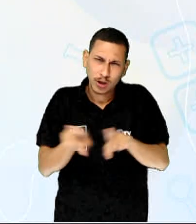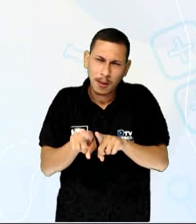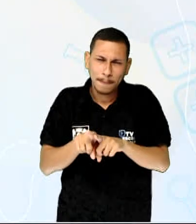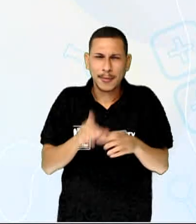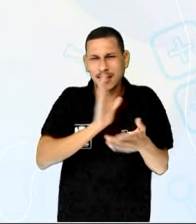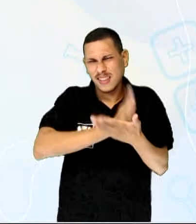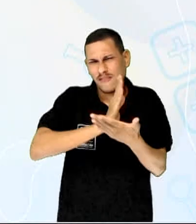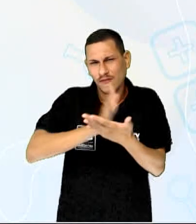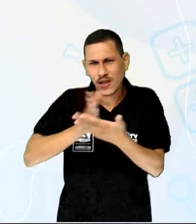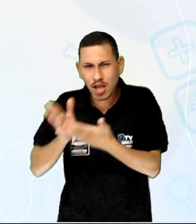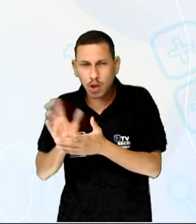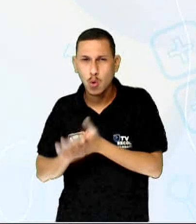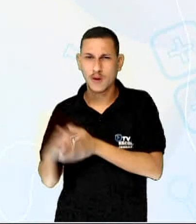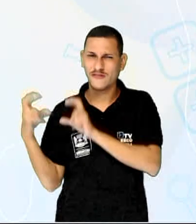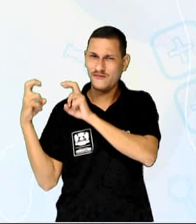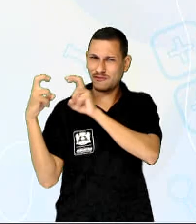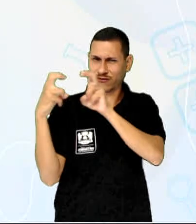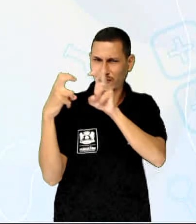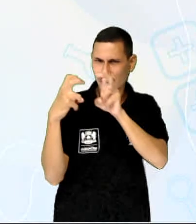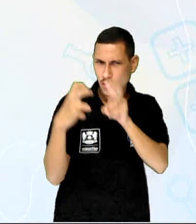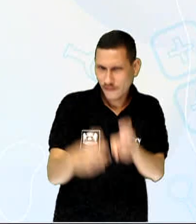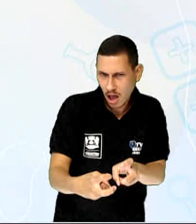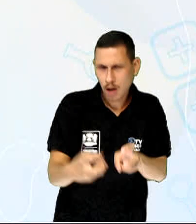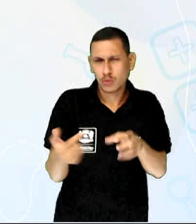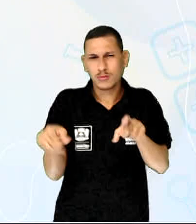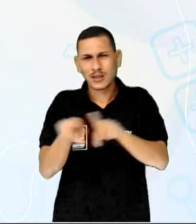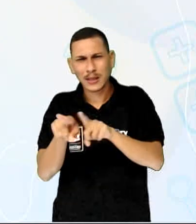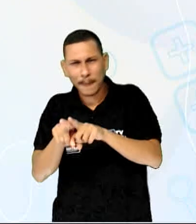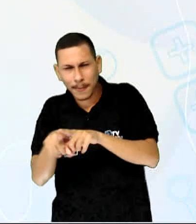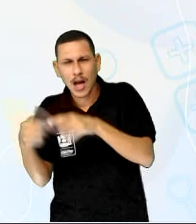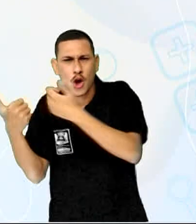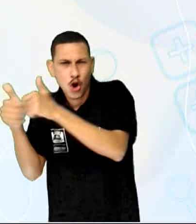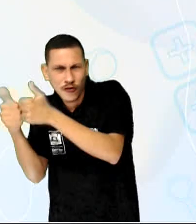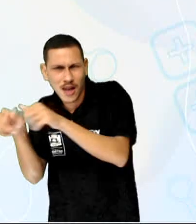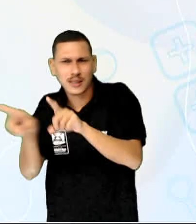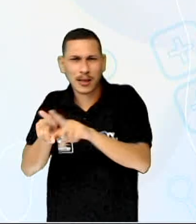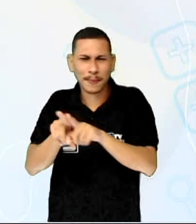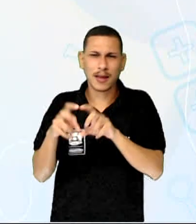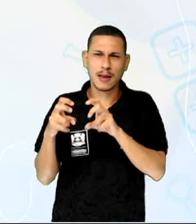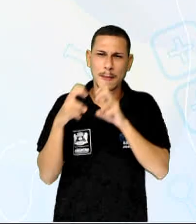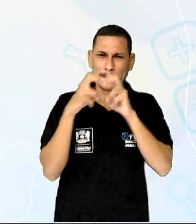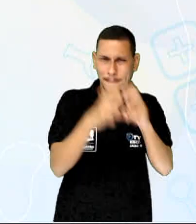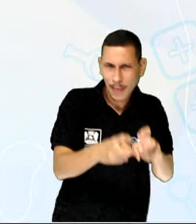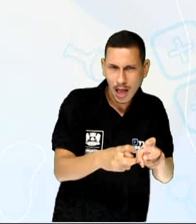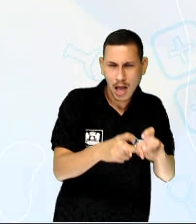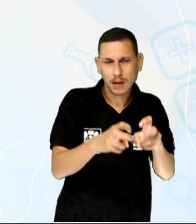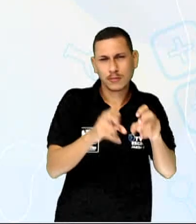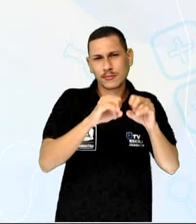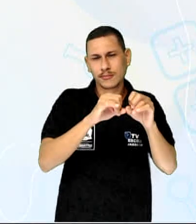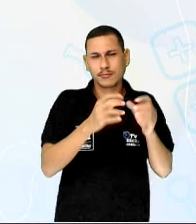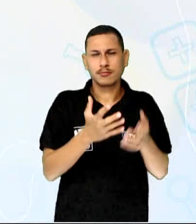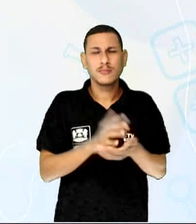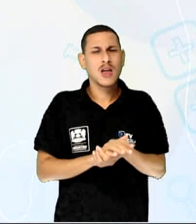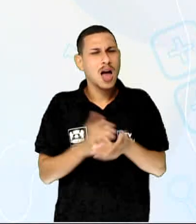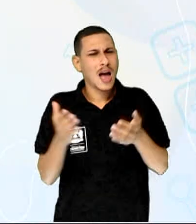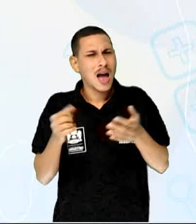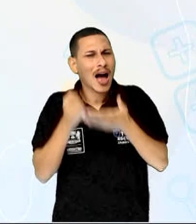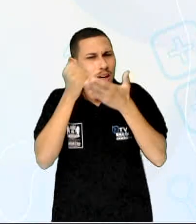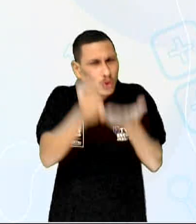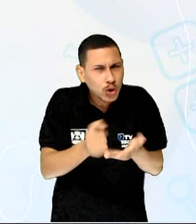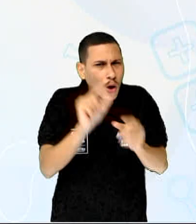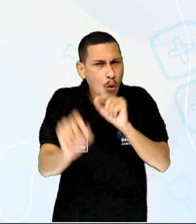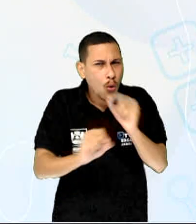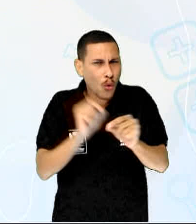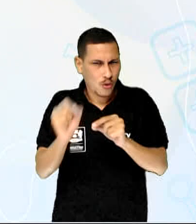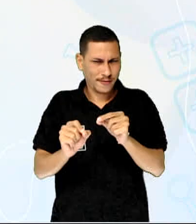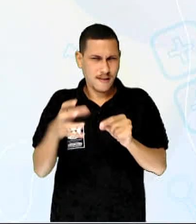em transporte ferroviário, rodoviário e metroviário. Cada um deles oferece benefícios e são